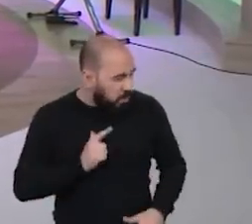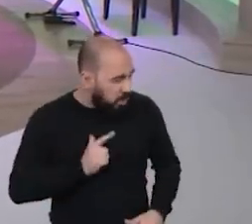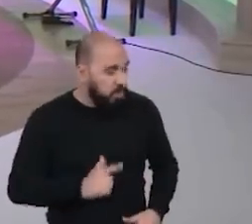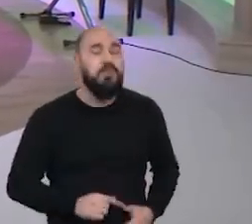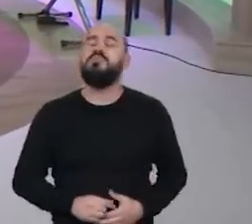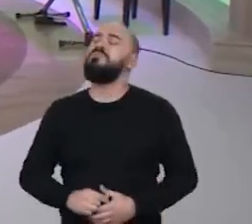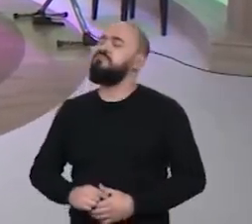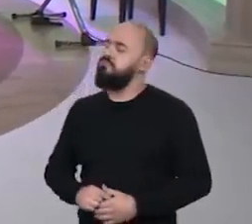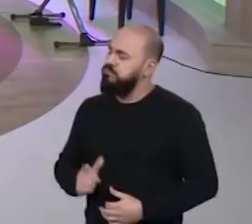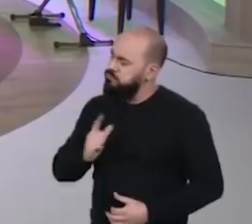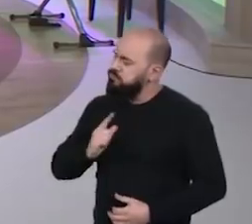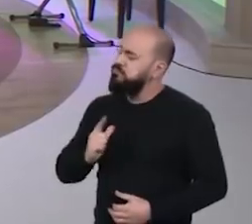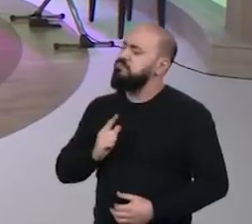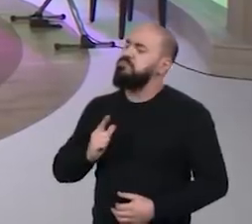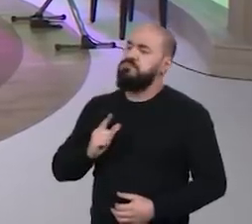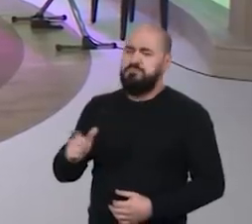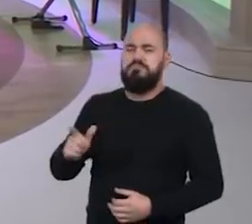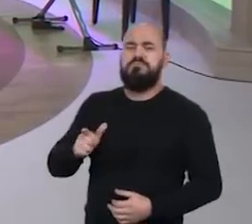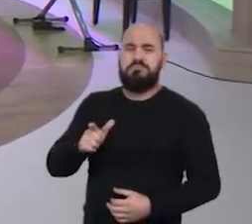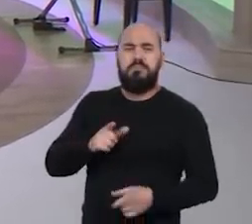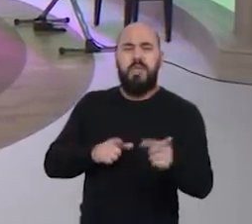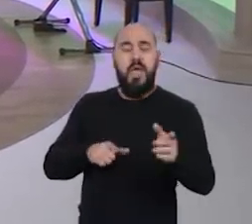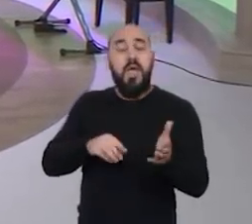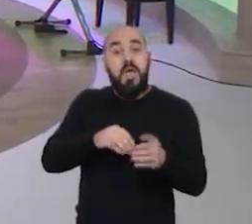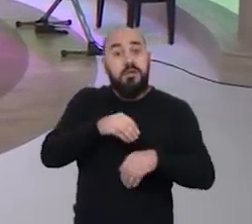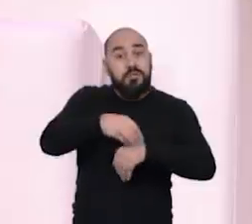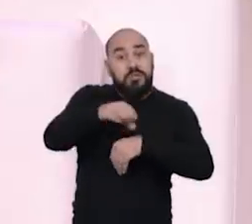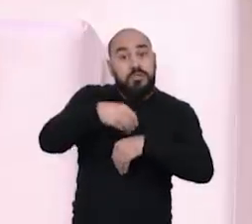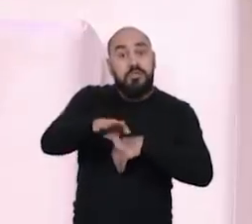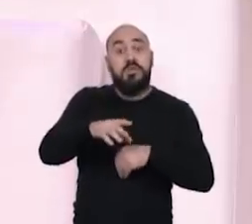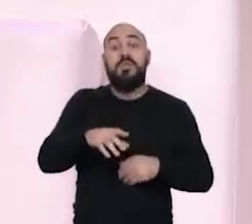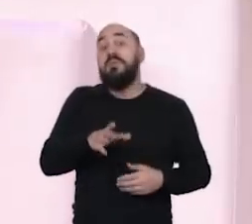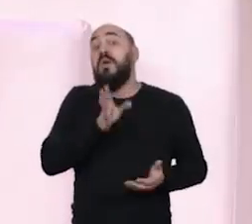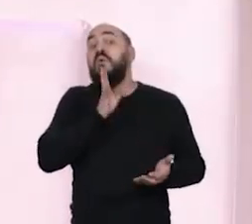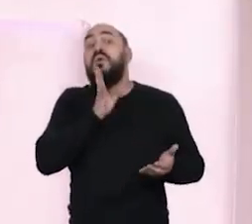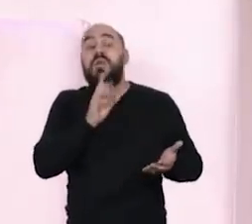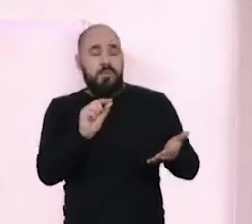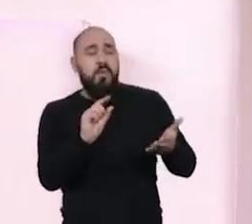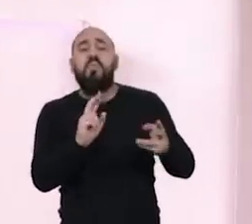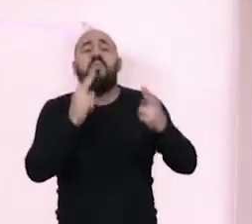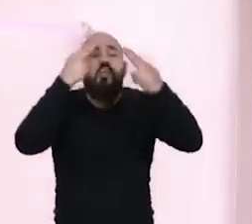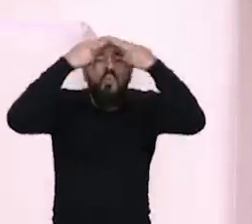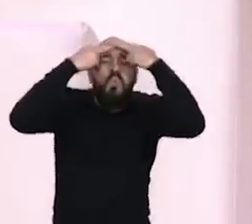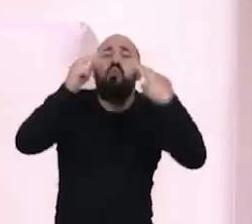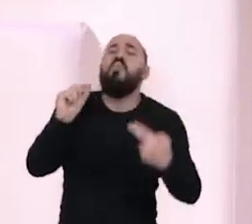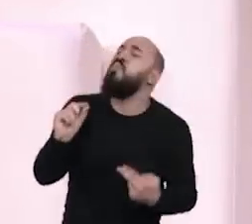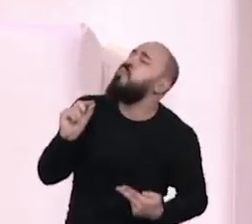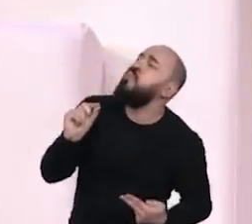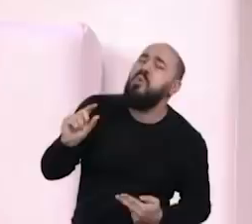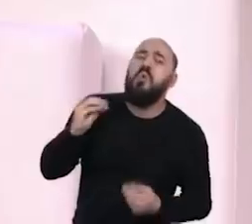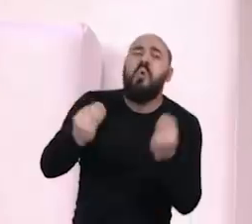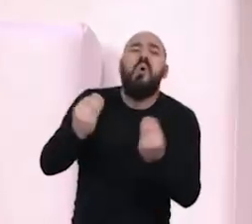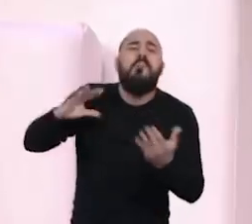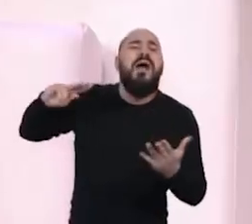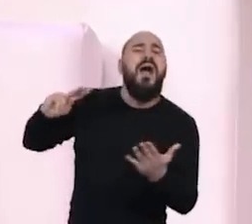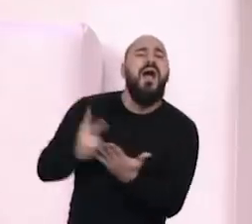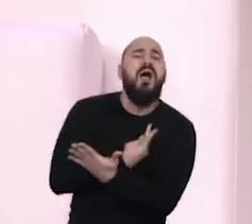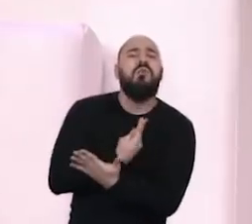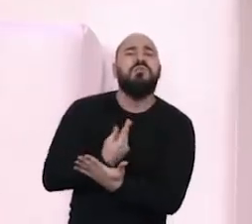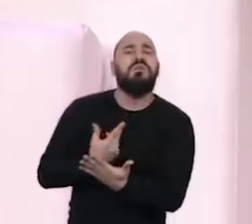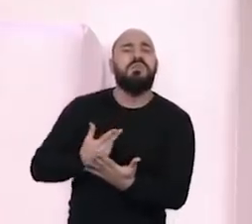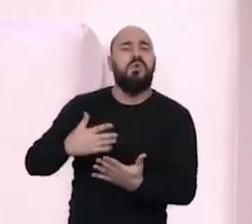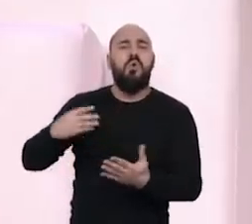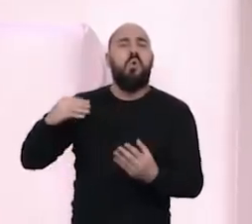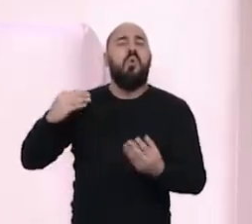que trazemos, para não somente as dicas, mas o conhecimento do que é um trauma, como ele pode se instalar. Eu gosto de